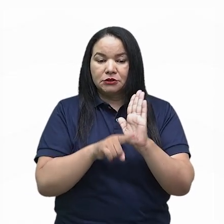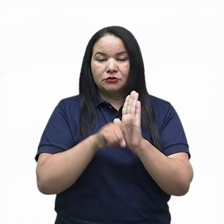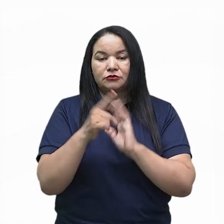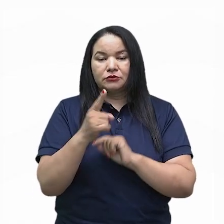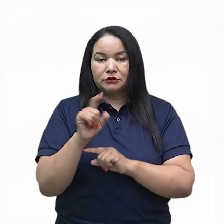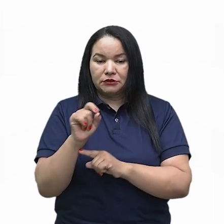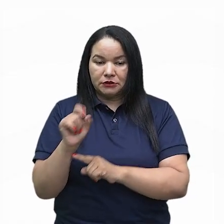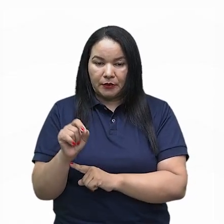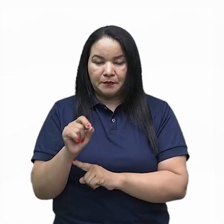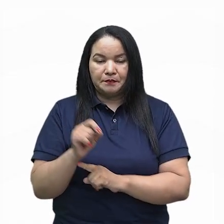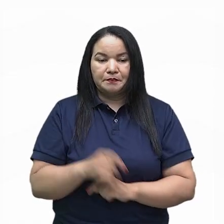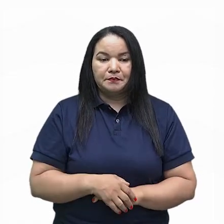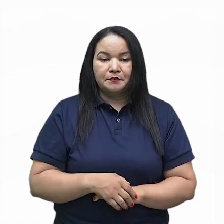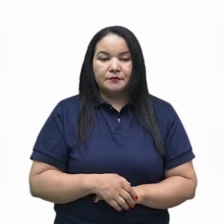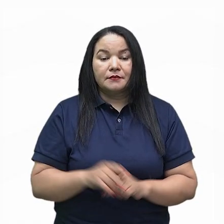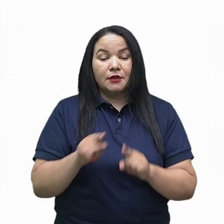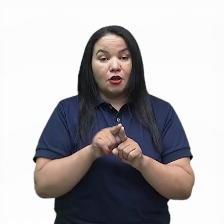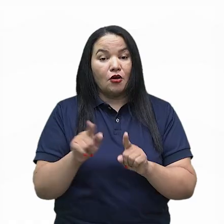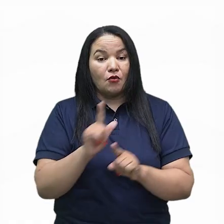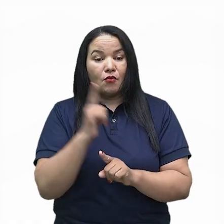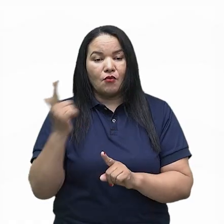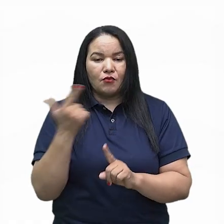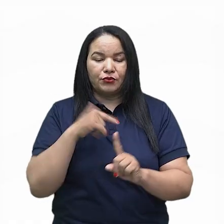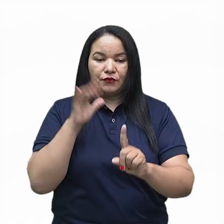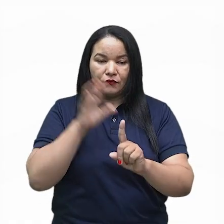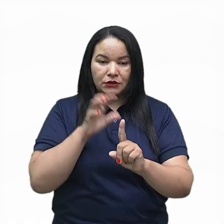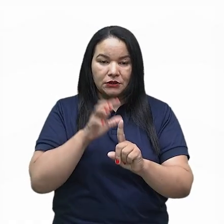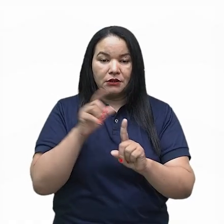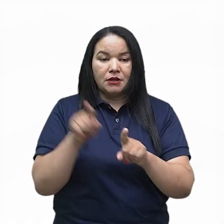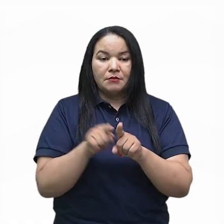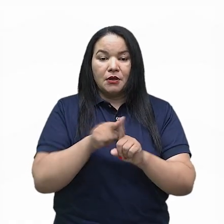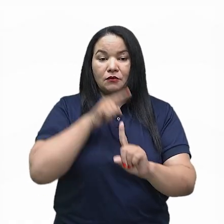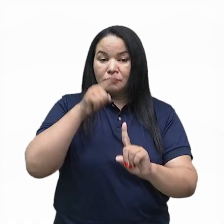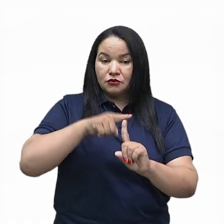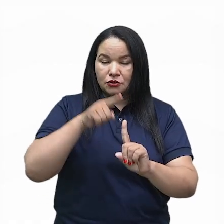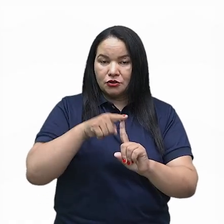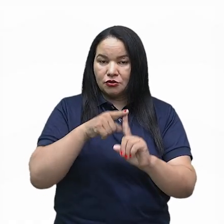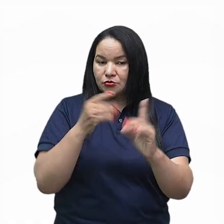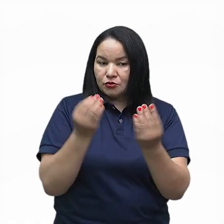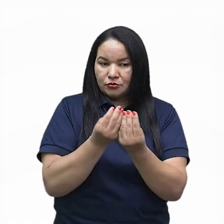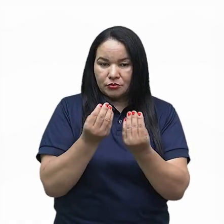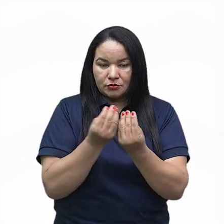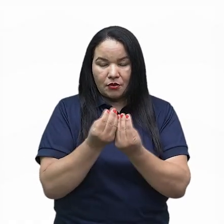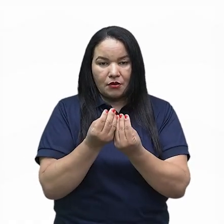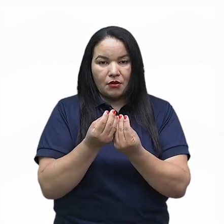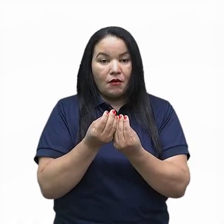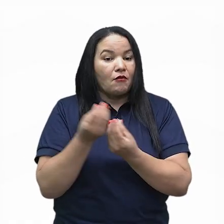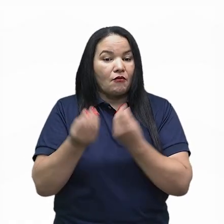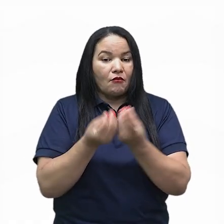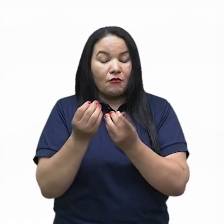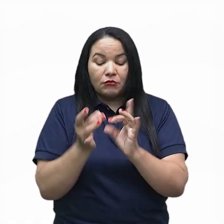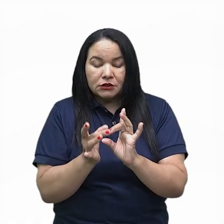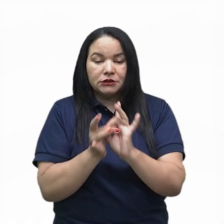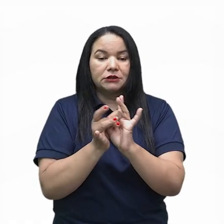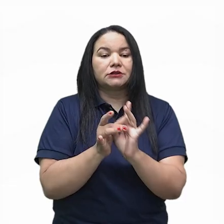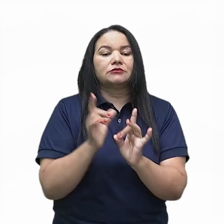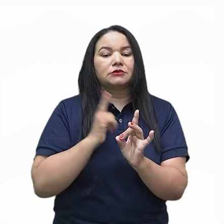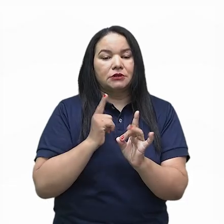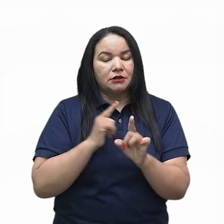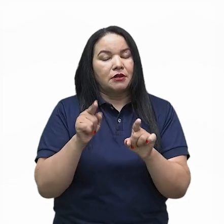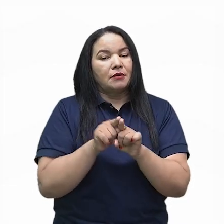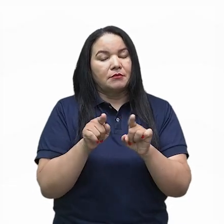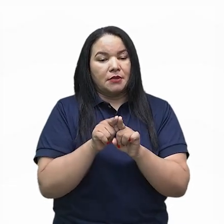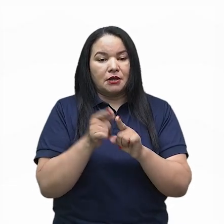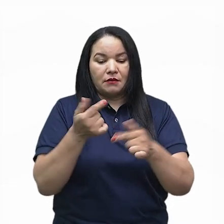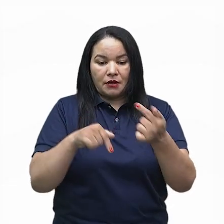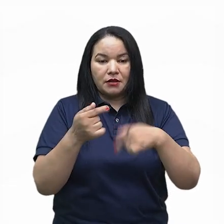E também outro fator que pode influenciar é o tipo de substância, né? As ligações que estão presentes ali também